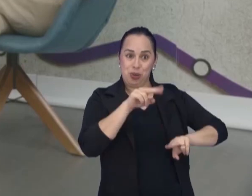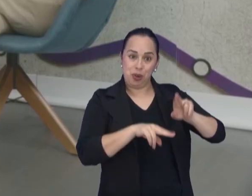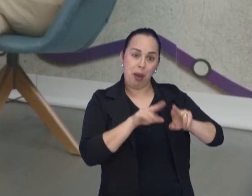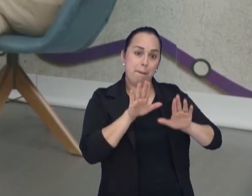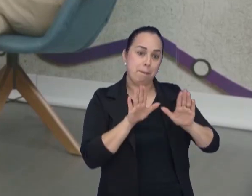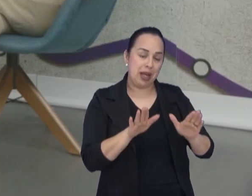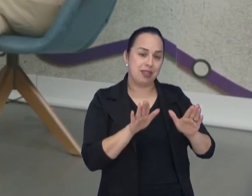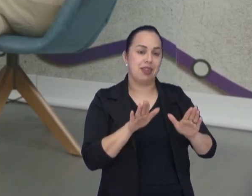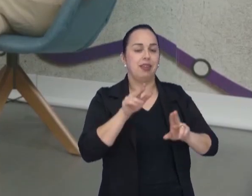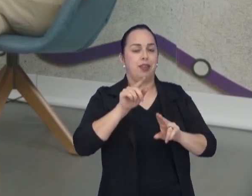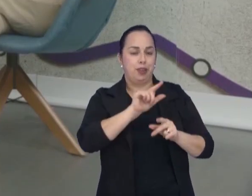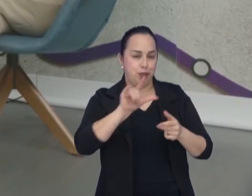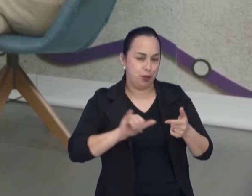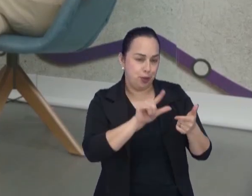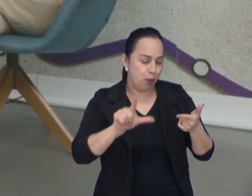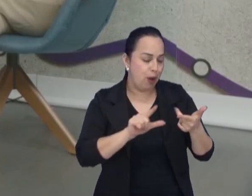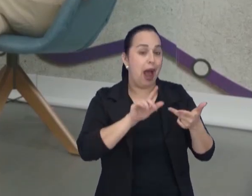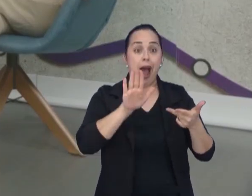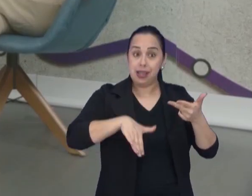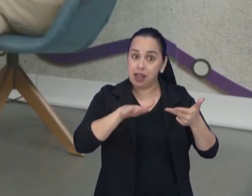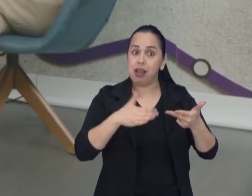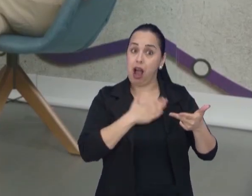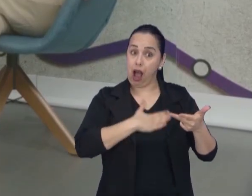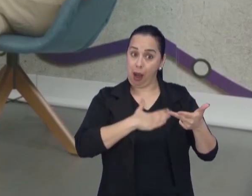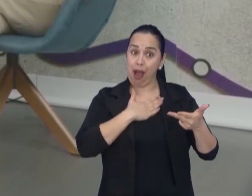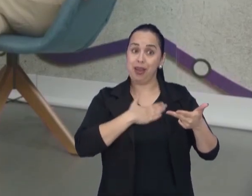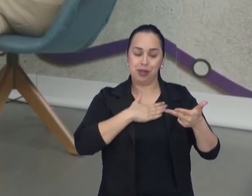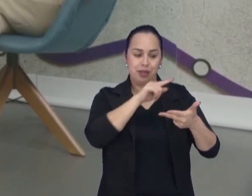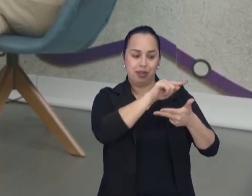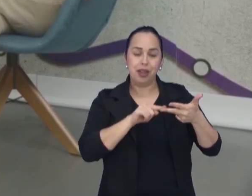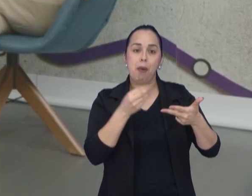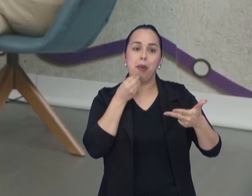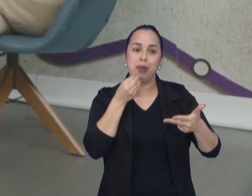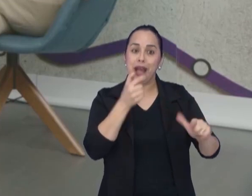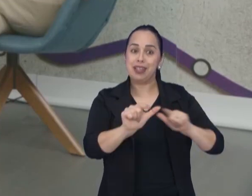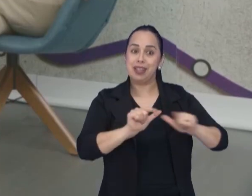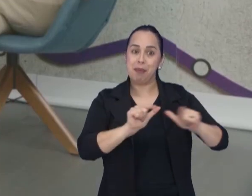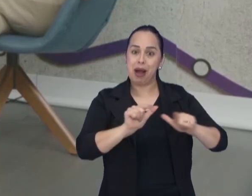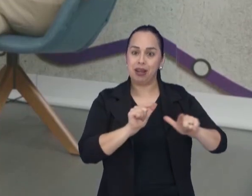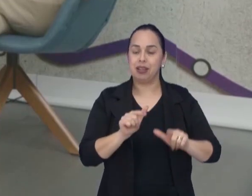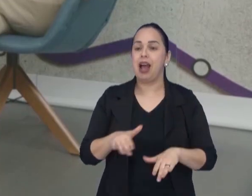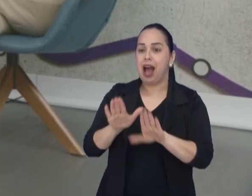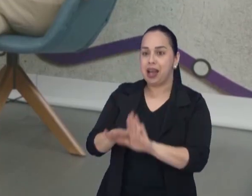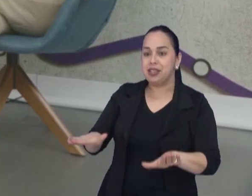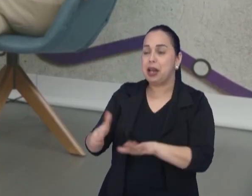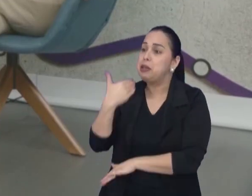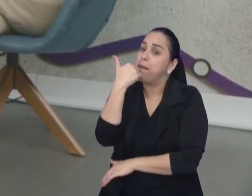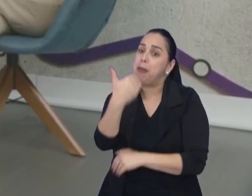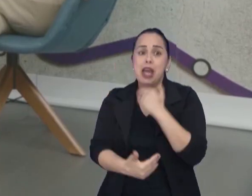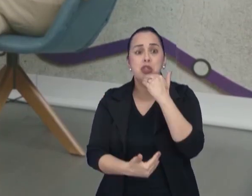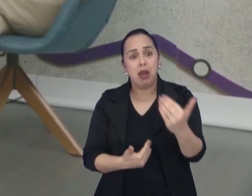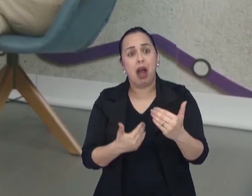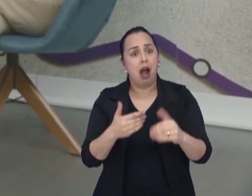o tempo acabou se estendendo para julho, até agosto isso, também, para essa geração de emprego continuar, exato, né? Para essa demanda. As crianças até pedem, mãe,